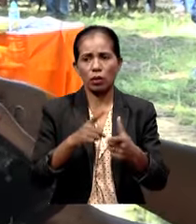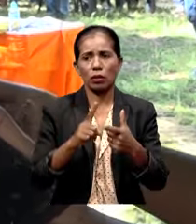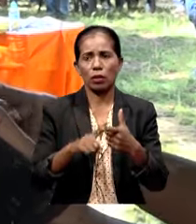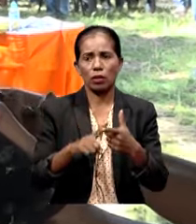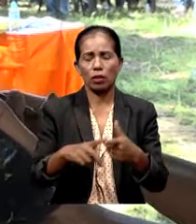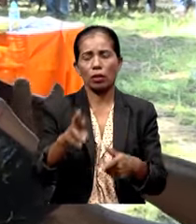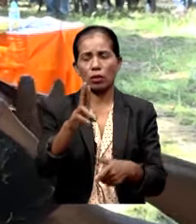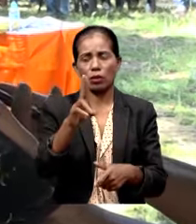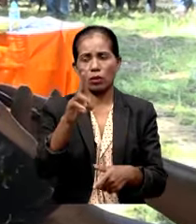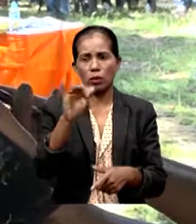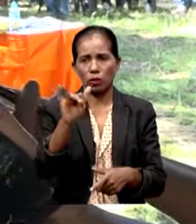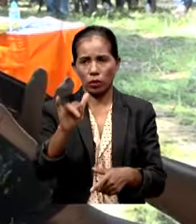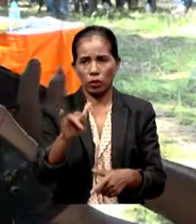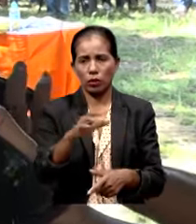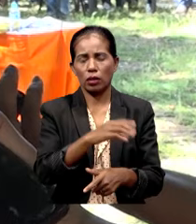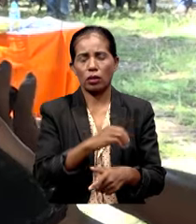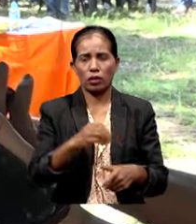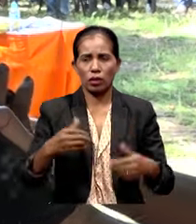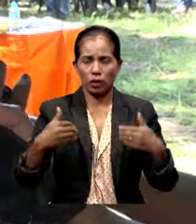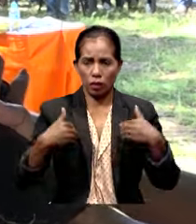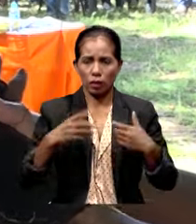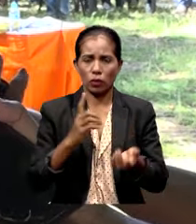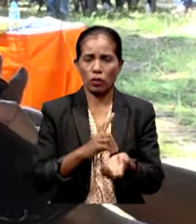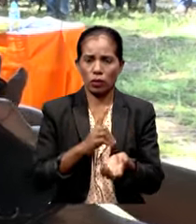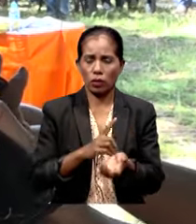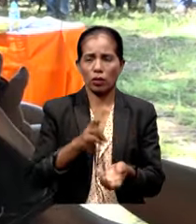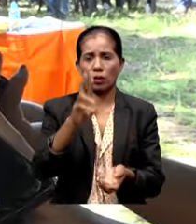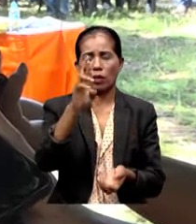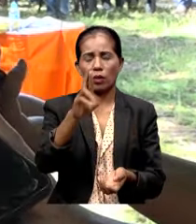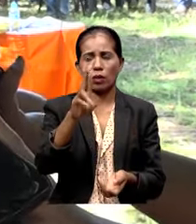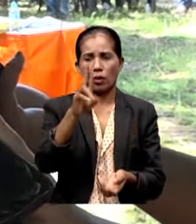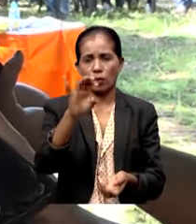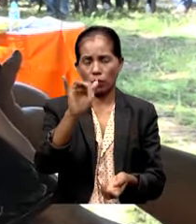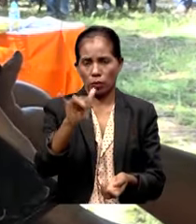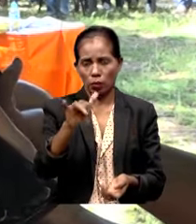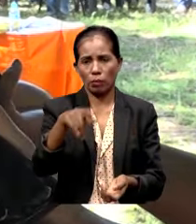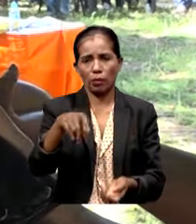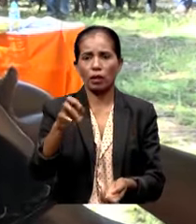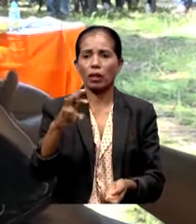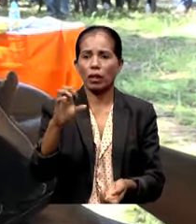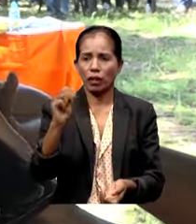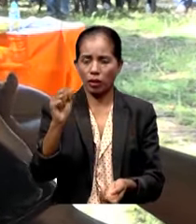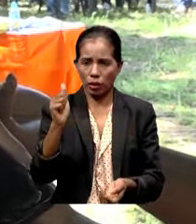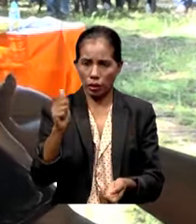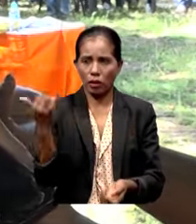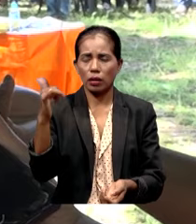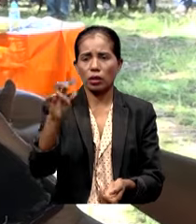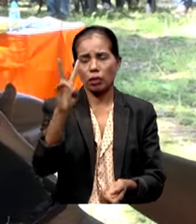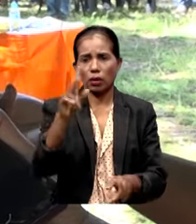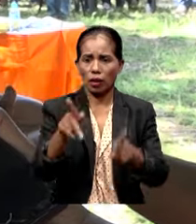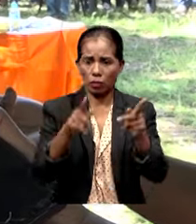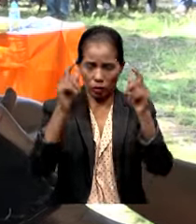comissário cessante mas Dr. Rui Pereira Senerua, Sirena Timor Leste,